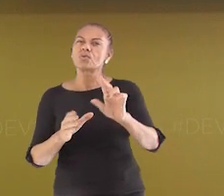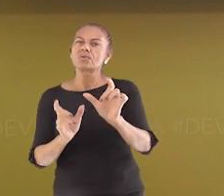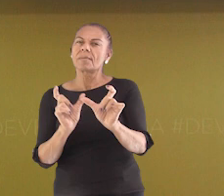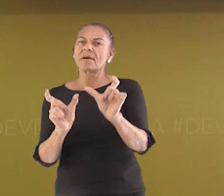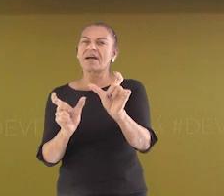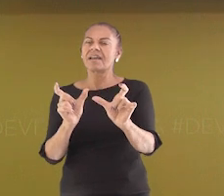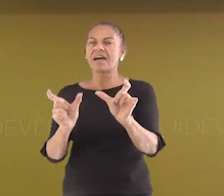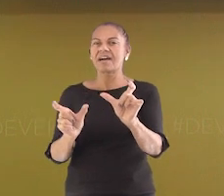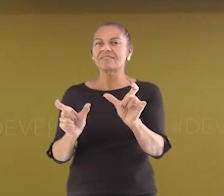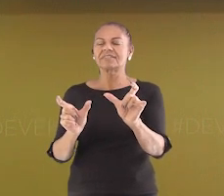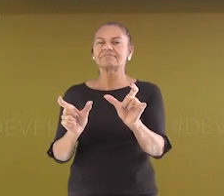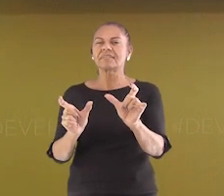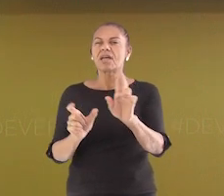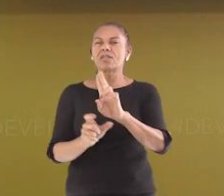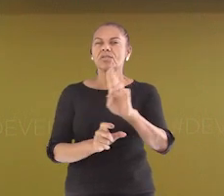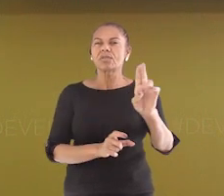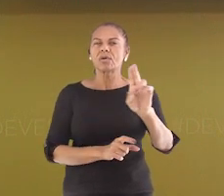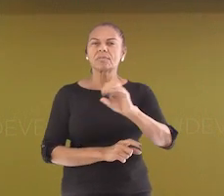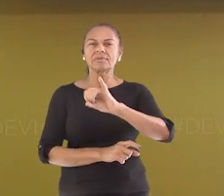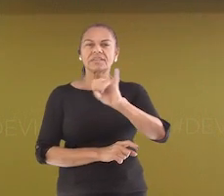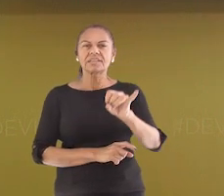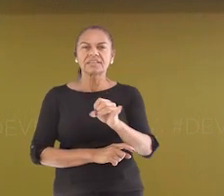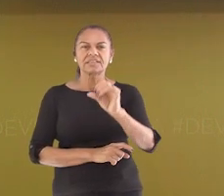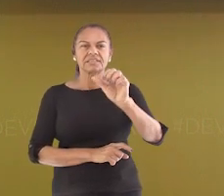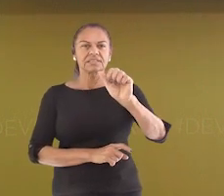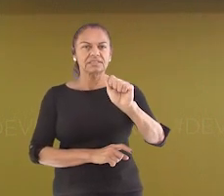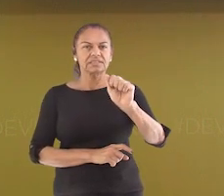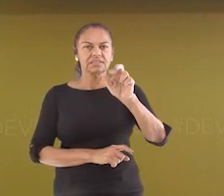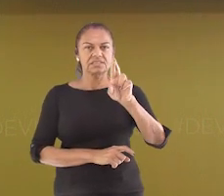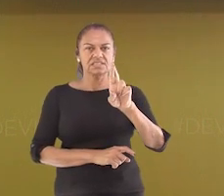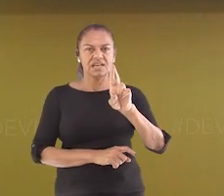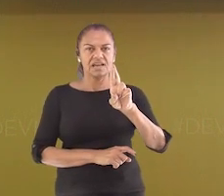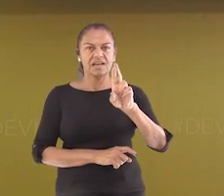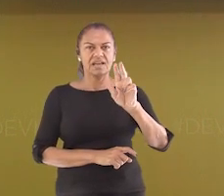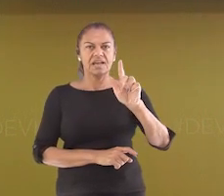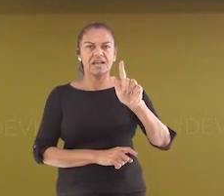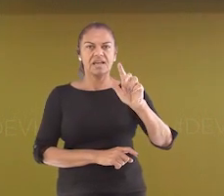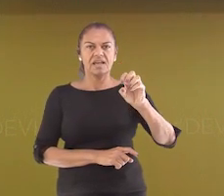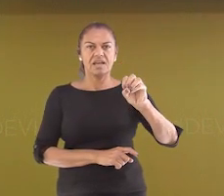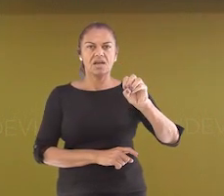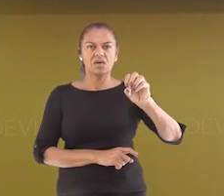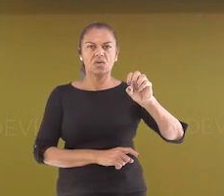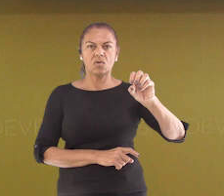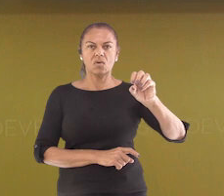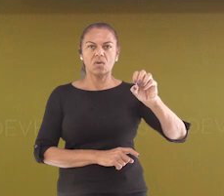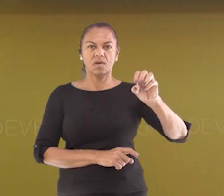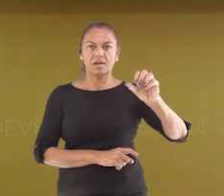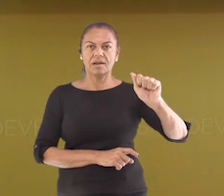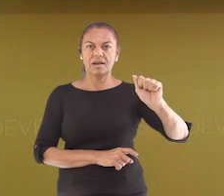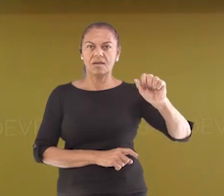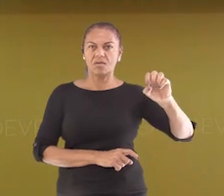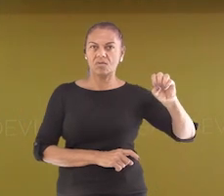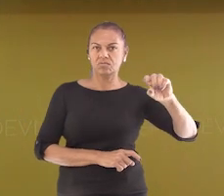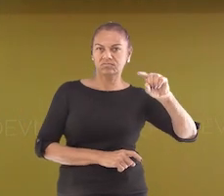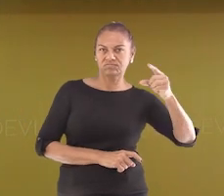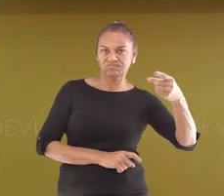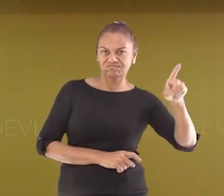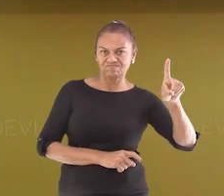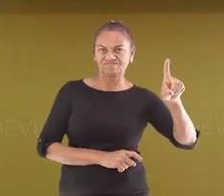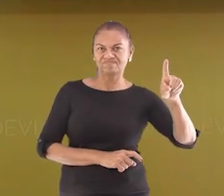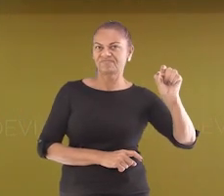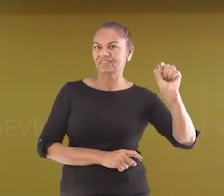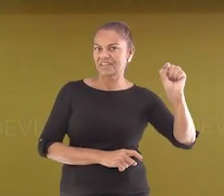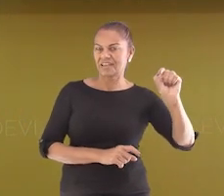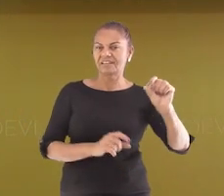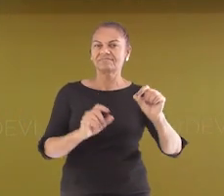São os chamados jargões. Vocês lembram o significado desse grupo de palavras? O jargão é o nome dado a um